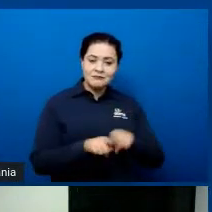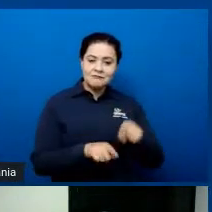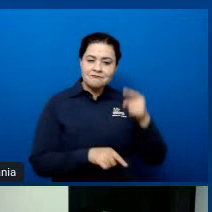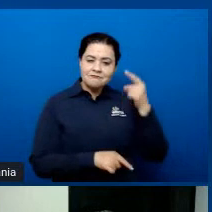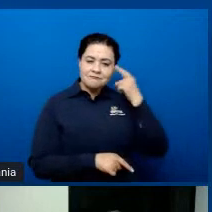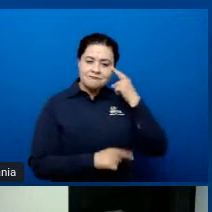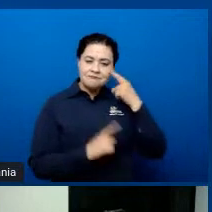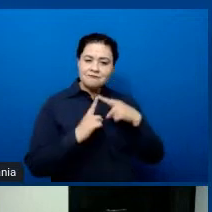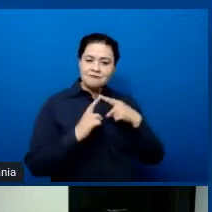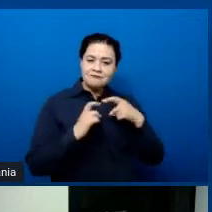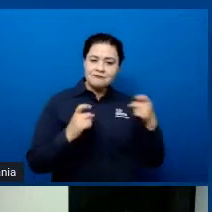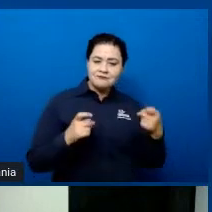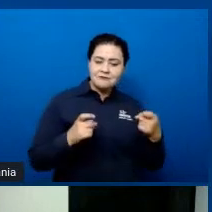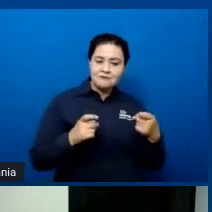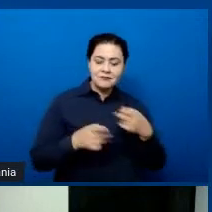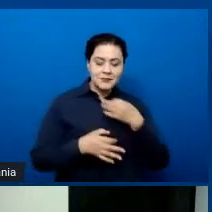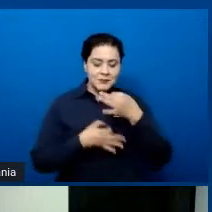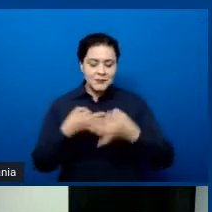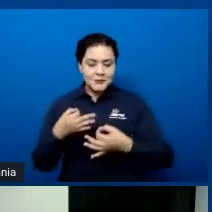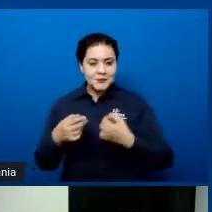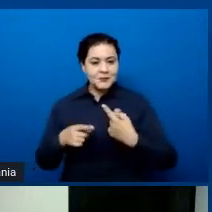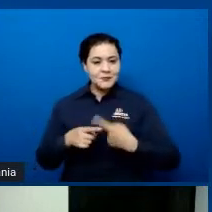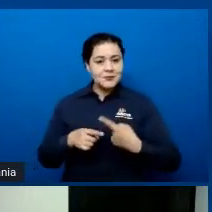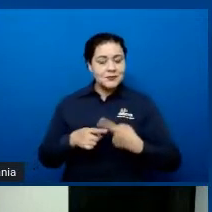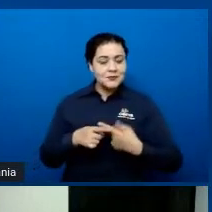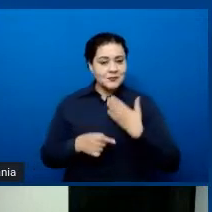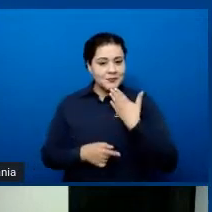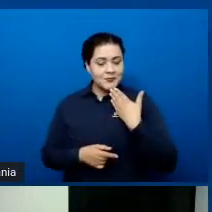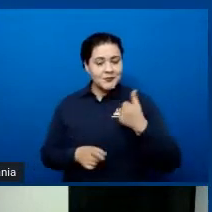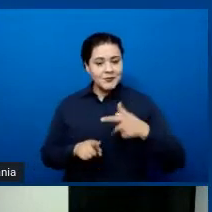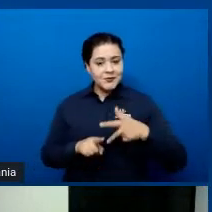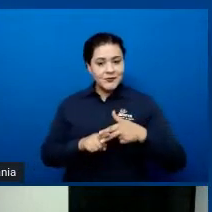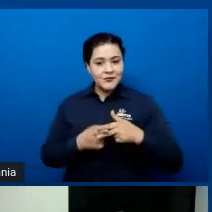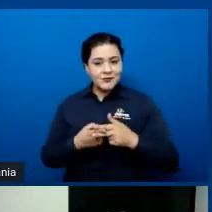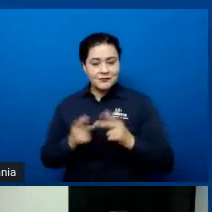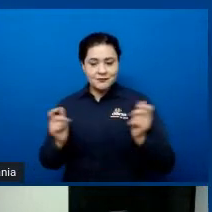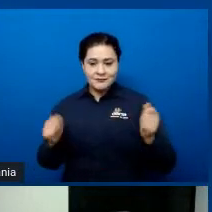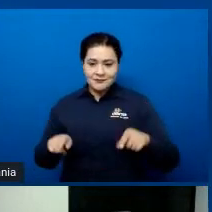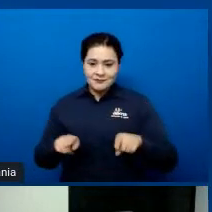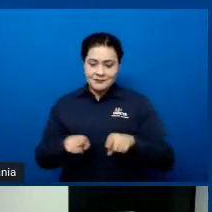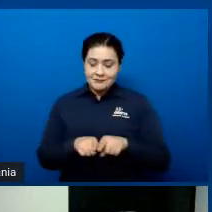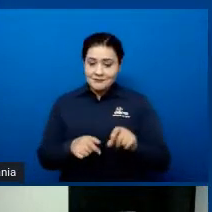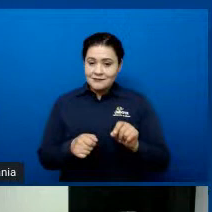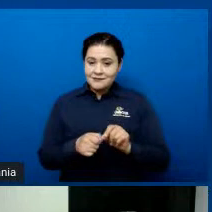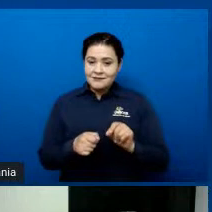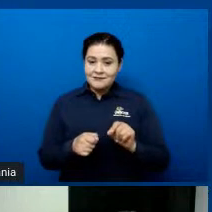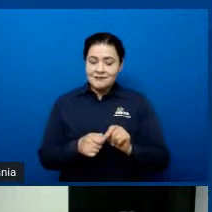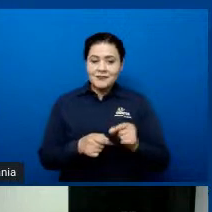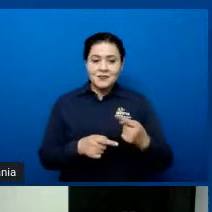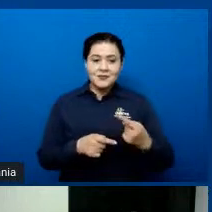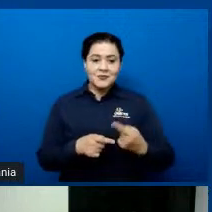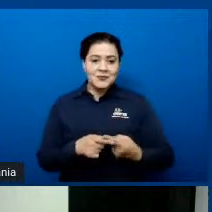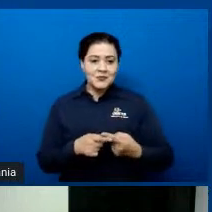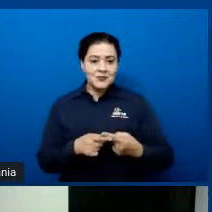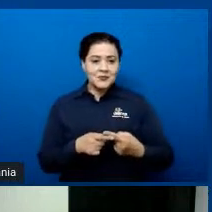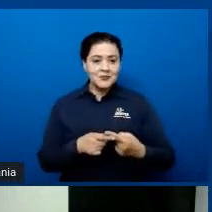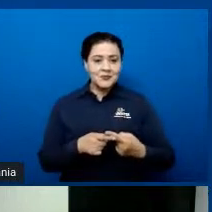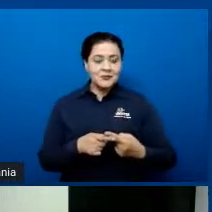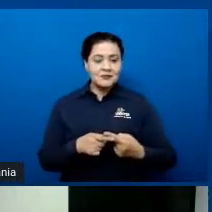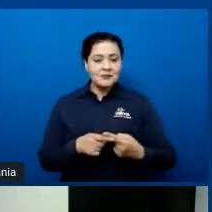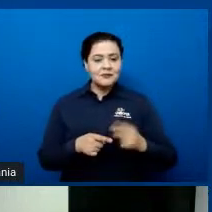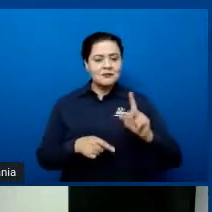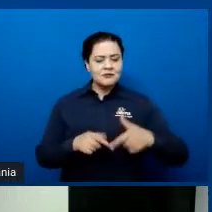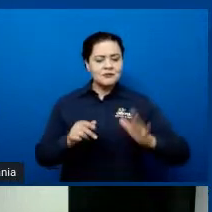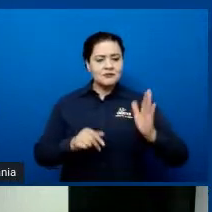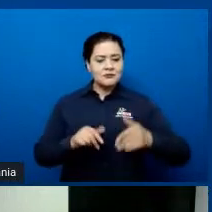e criativo. Tá? Então, é uma das melhores ferramentas que fazem para cumprir isso aí. A gente passou por uma